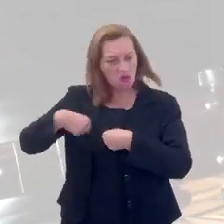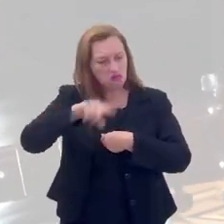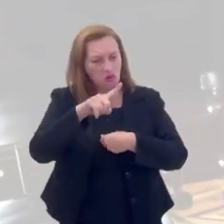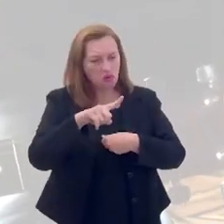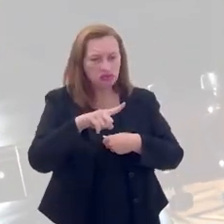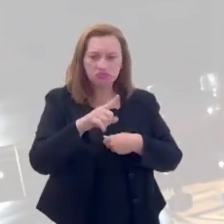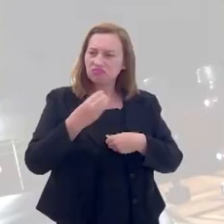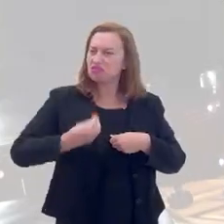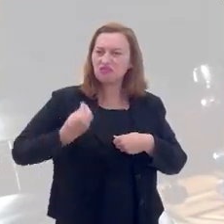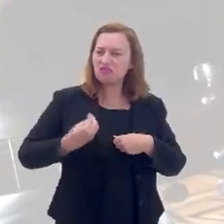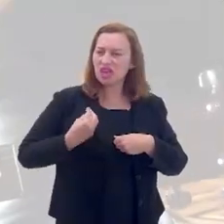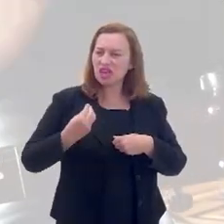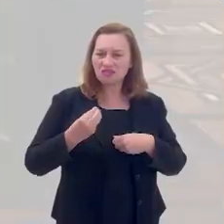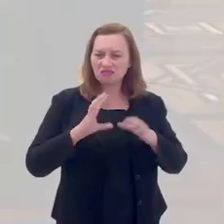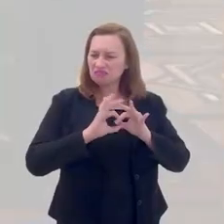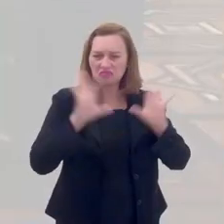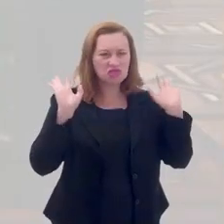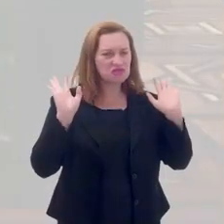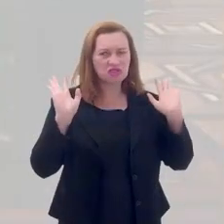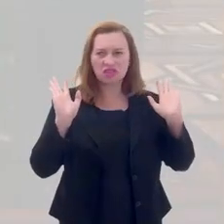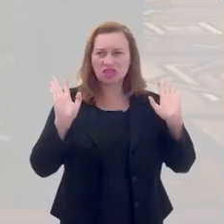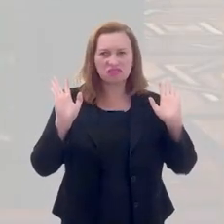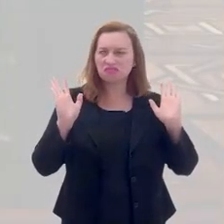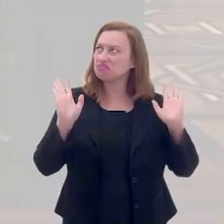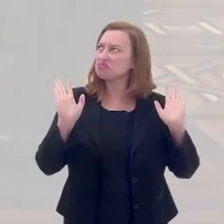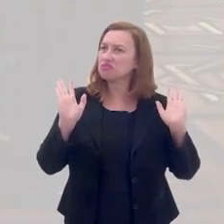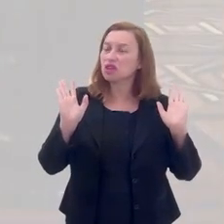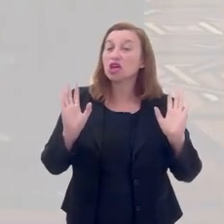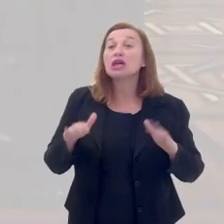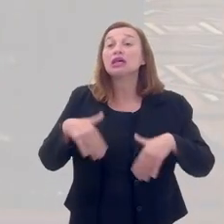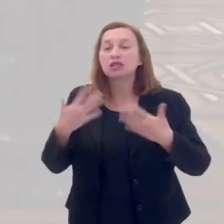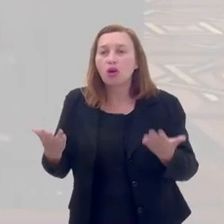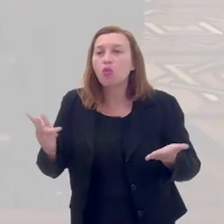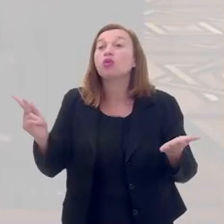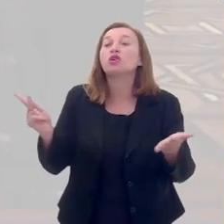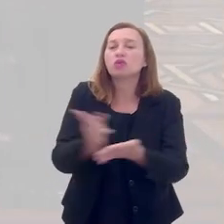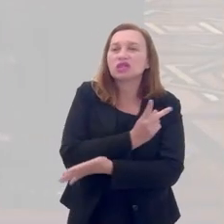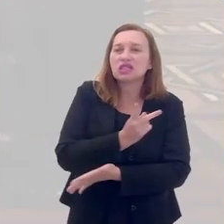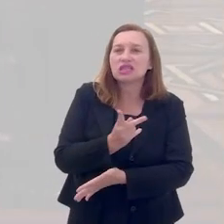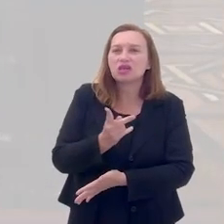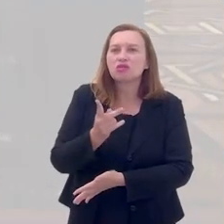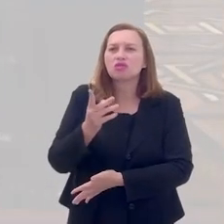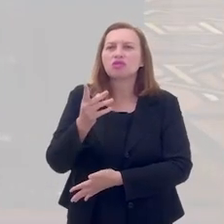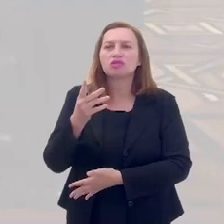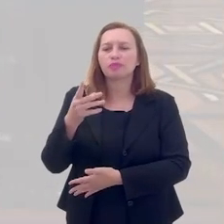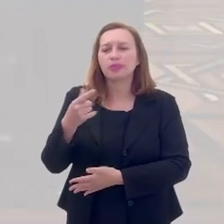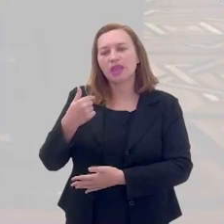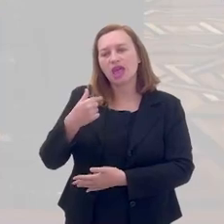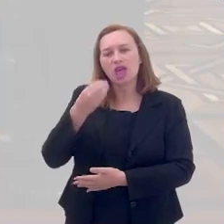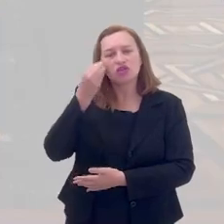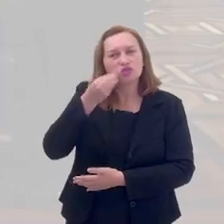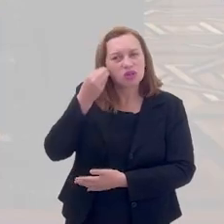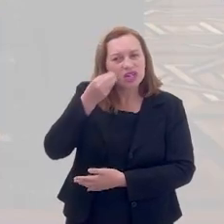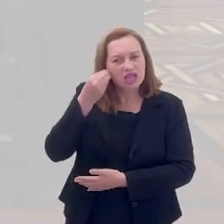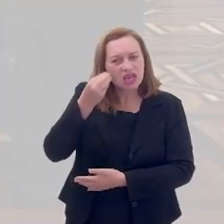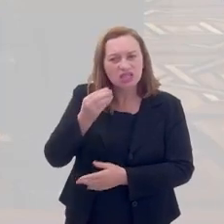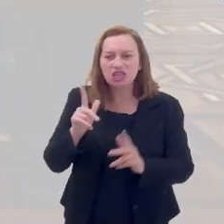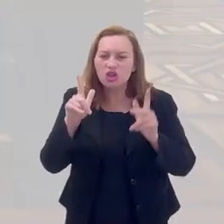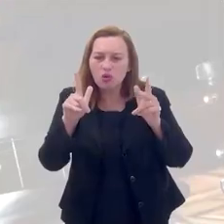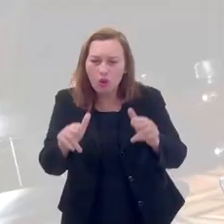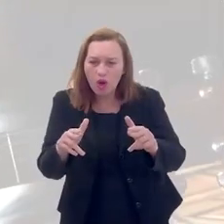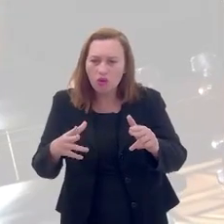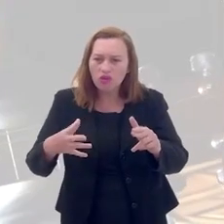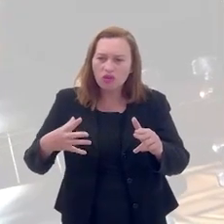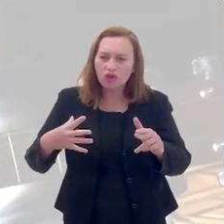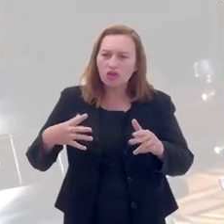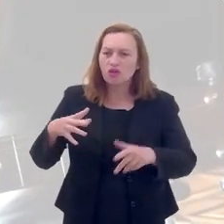minha vida como penso que deve ser exato então isso quando aconteceu eu experimentei aquilo que o filho pródigo viveu né que